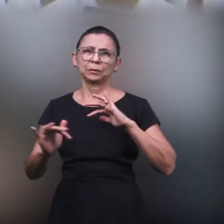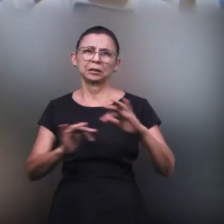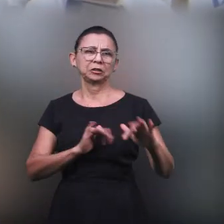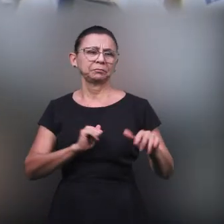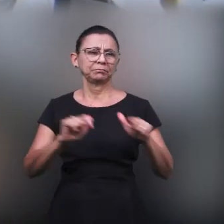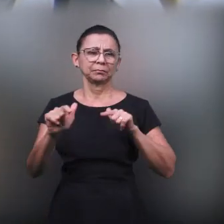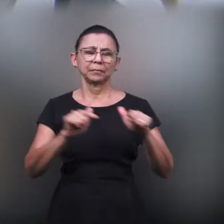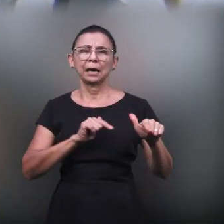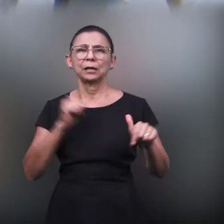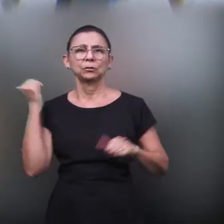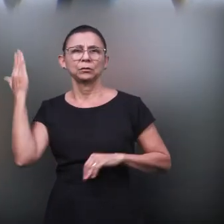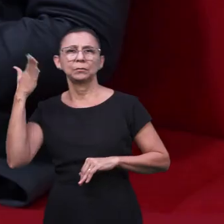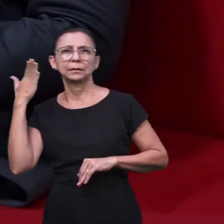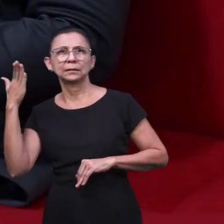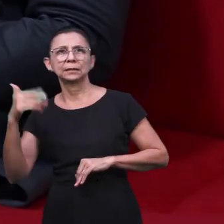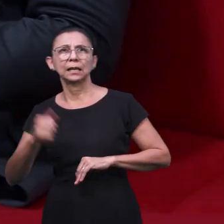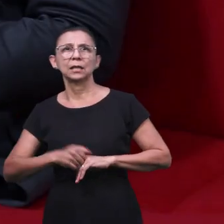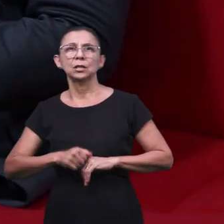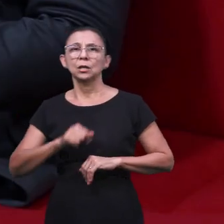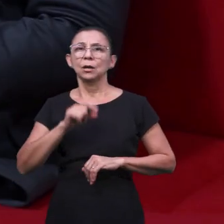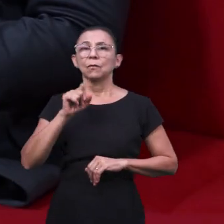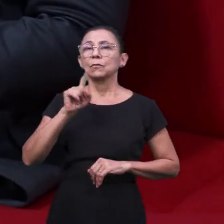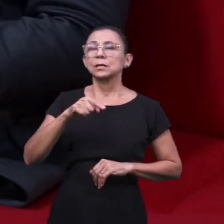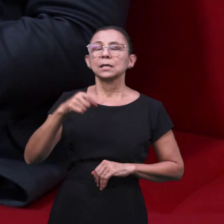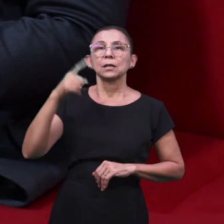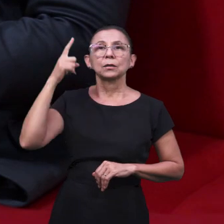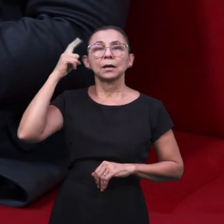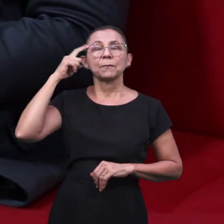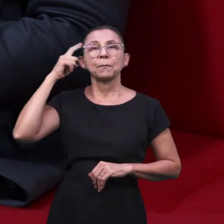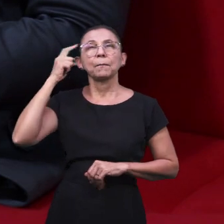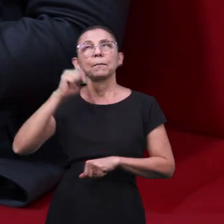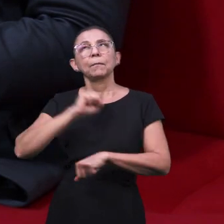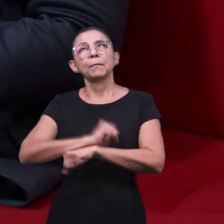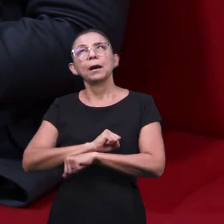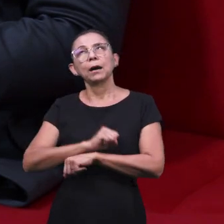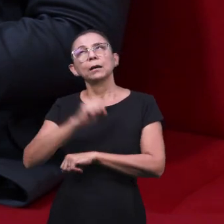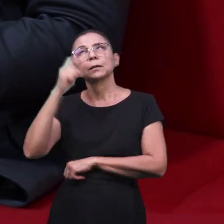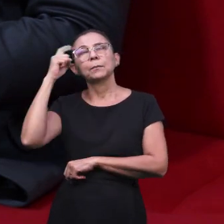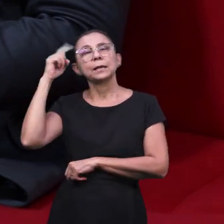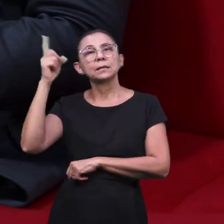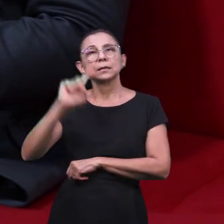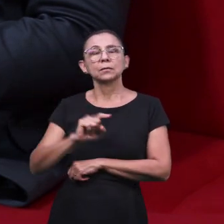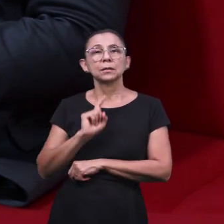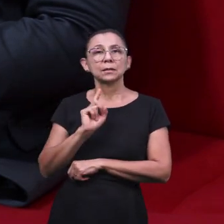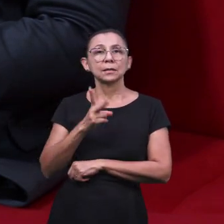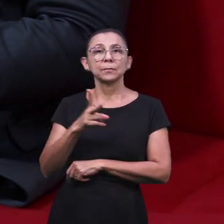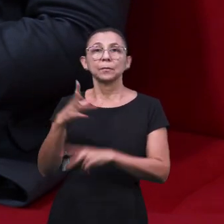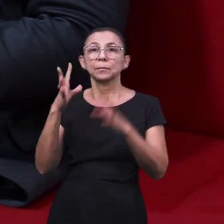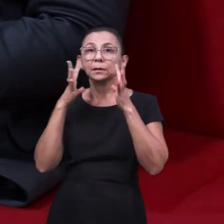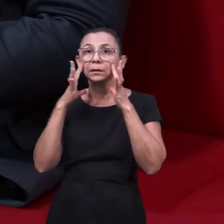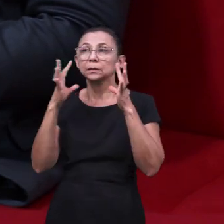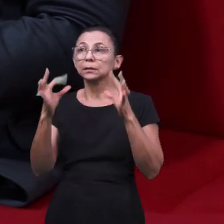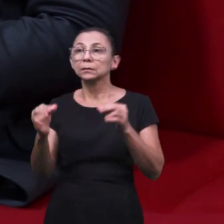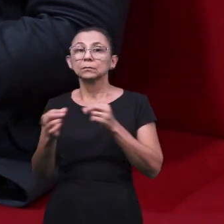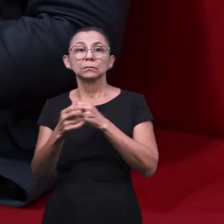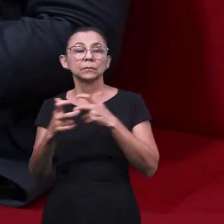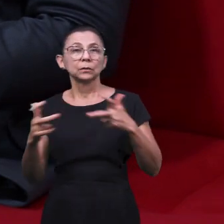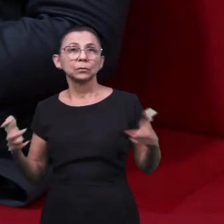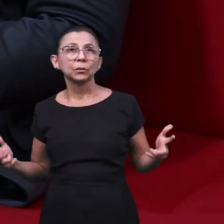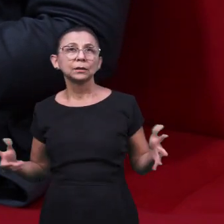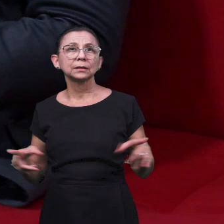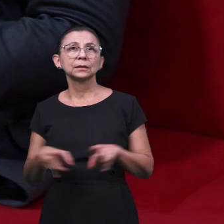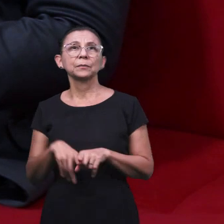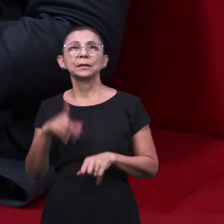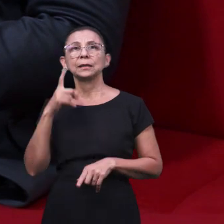né? Então, mas as coisas vêm tão fluídas assim que você nem pensa que você está aprendendo. Eu achei que é